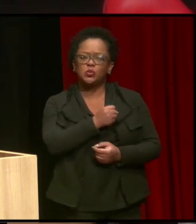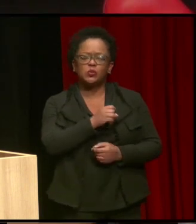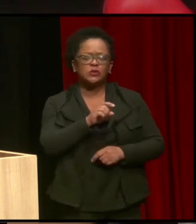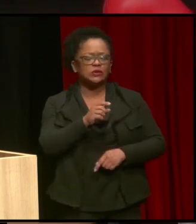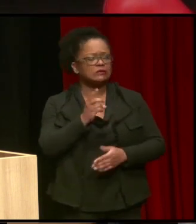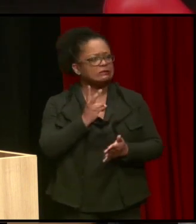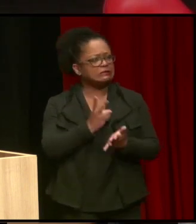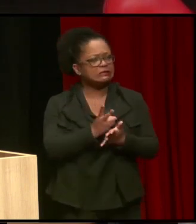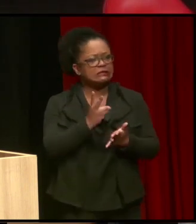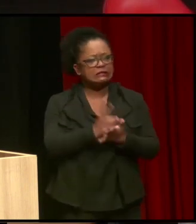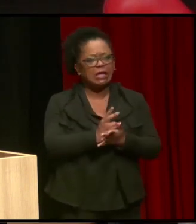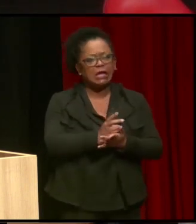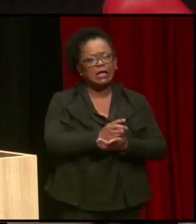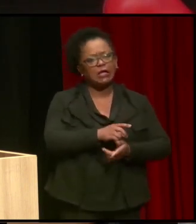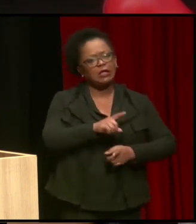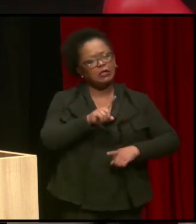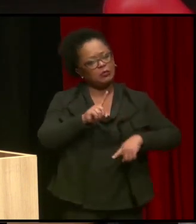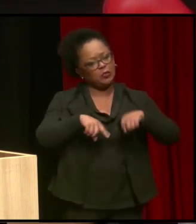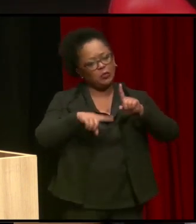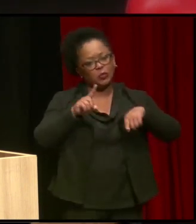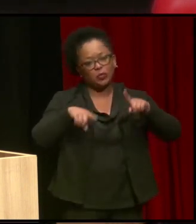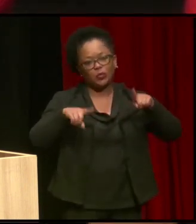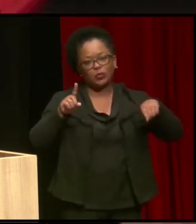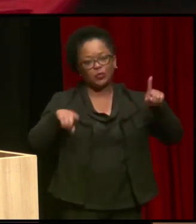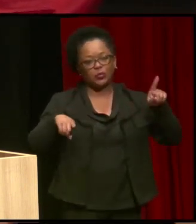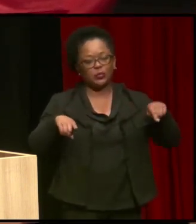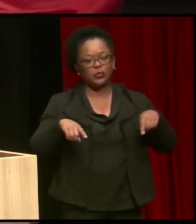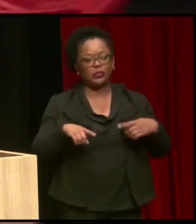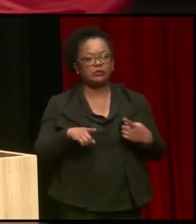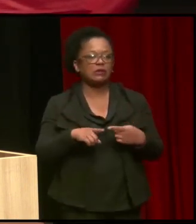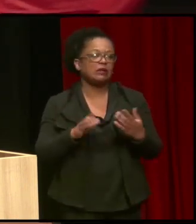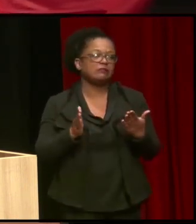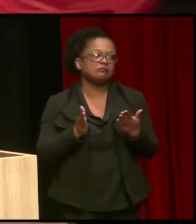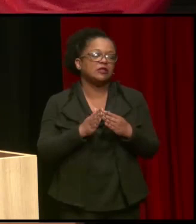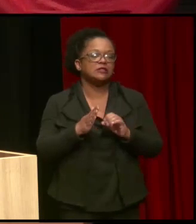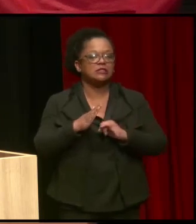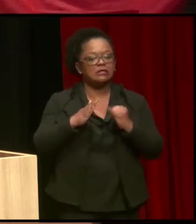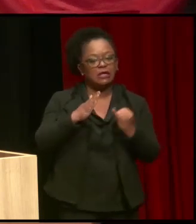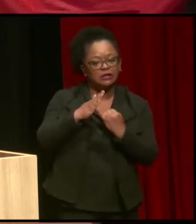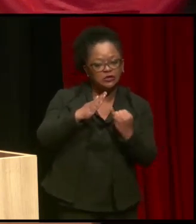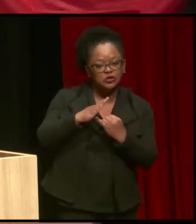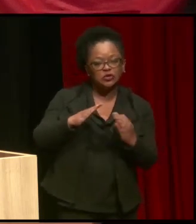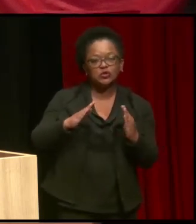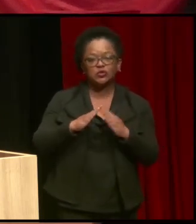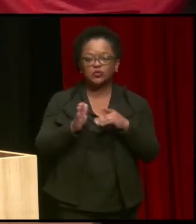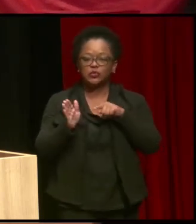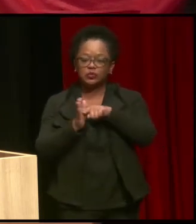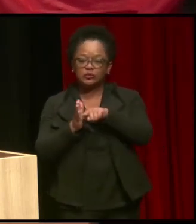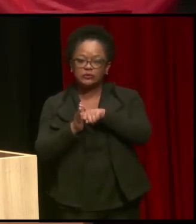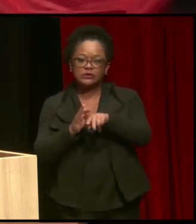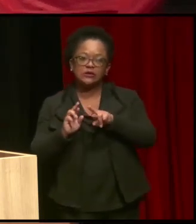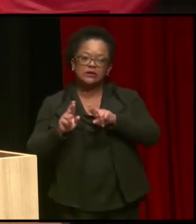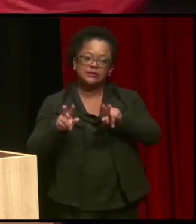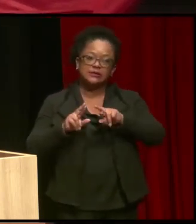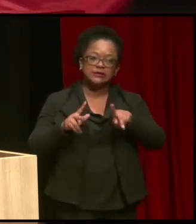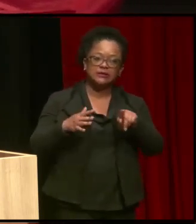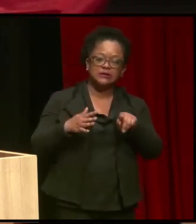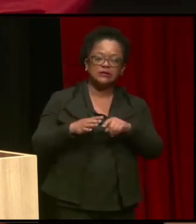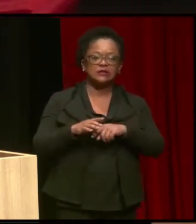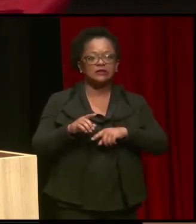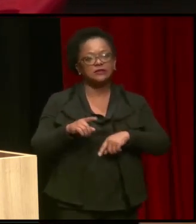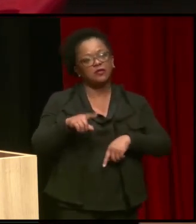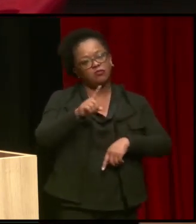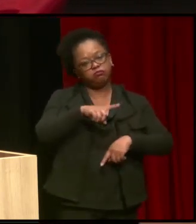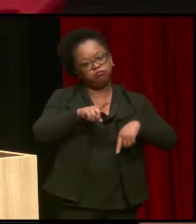variação, cada instituto traz um número diferente, cada pessoa, cada instituição vai ter uma variação de números,